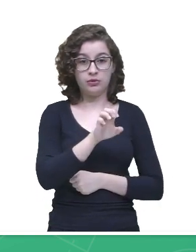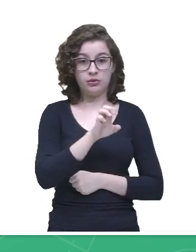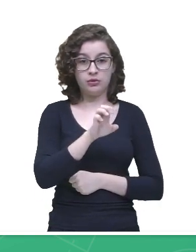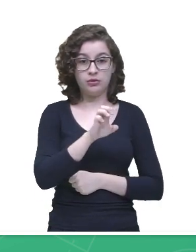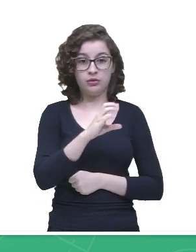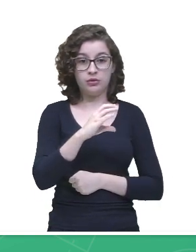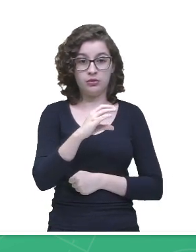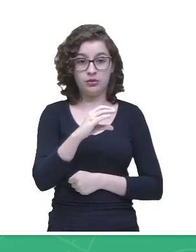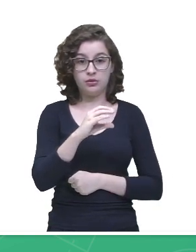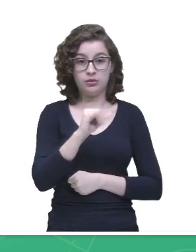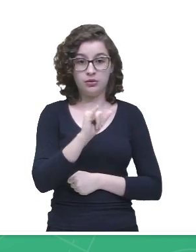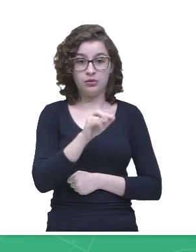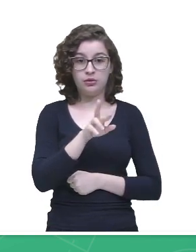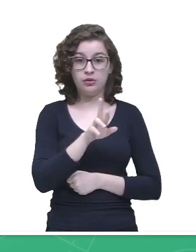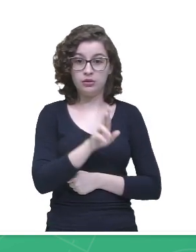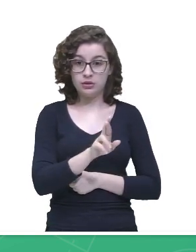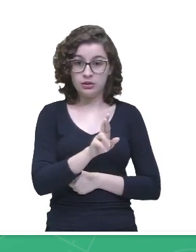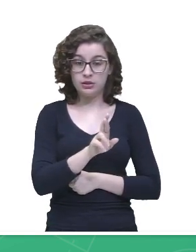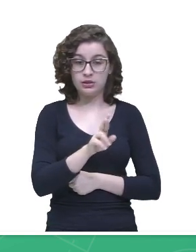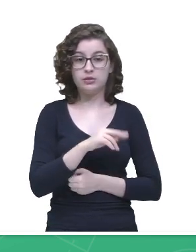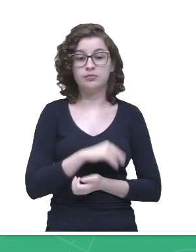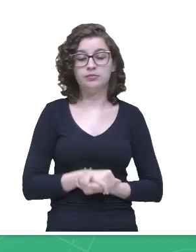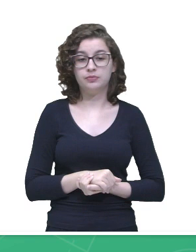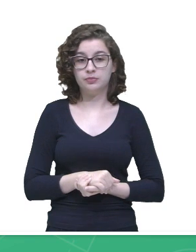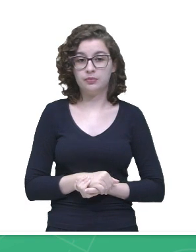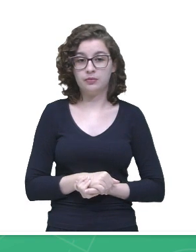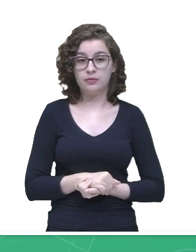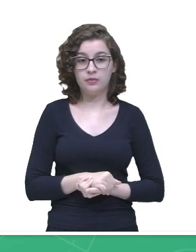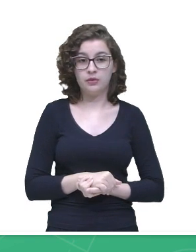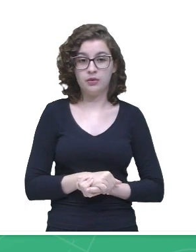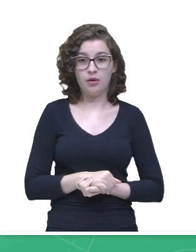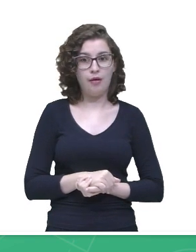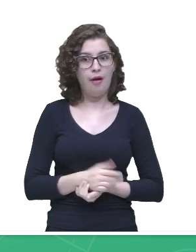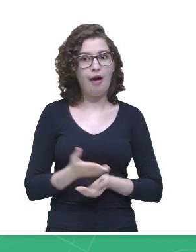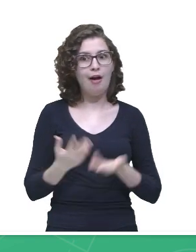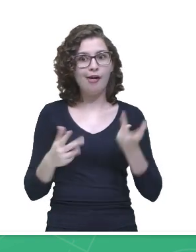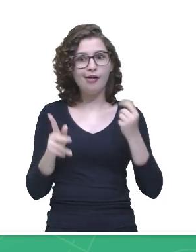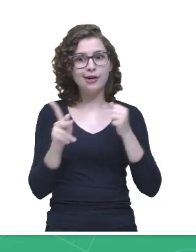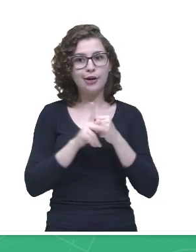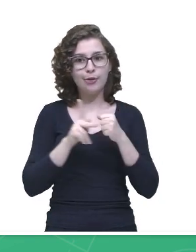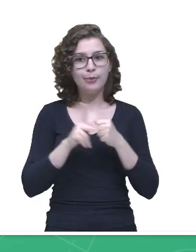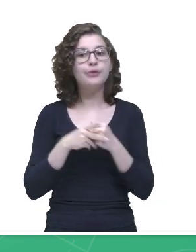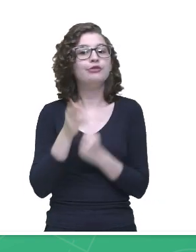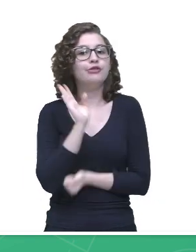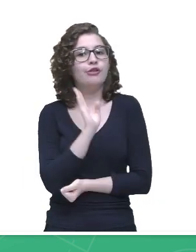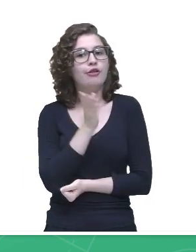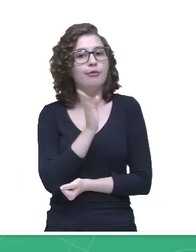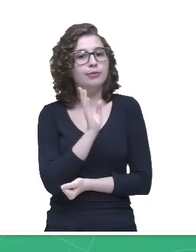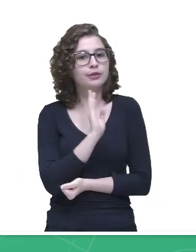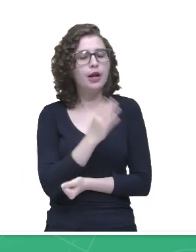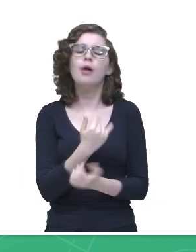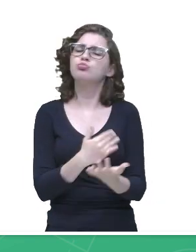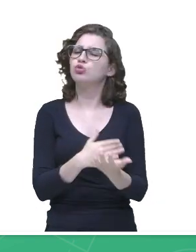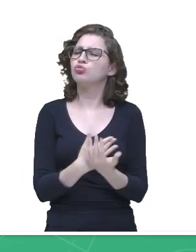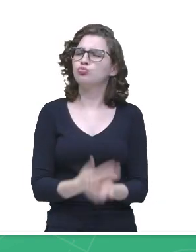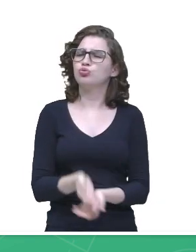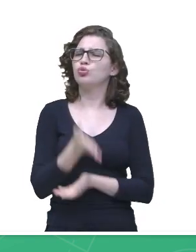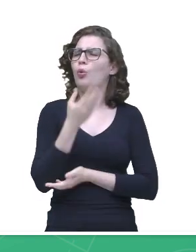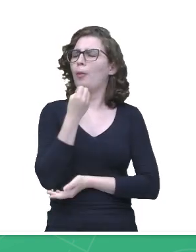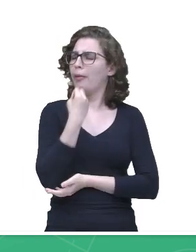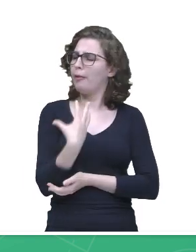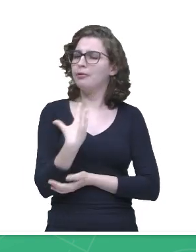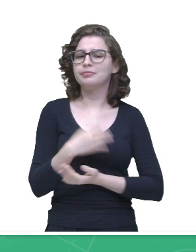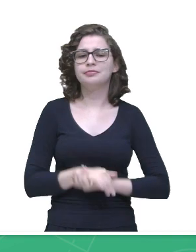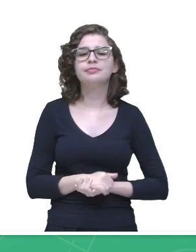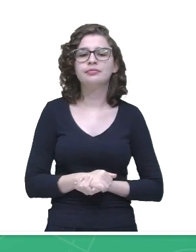que legal aqui, olha, já começou com o pronome pessoal, então já me ajudou bastante aí. O verbo